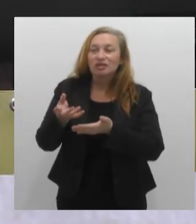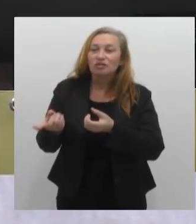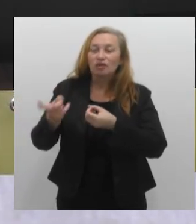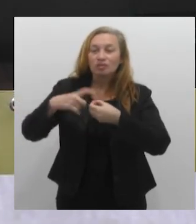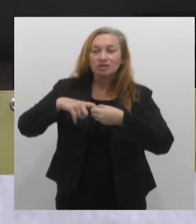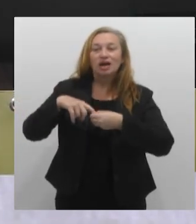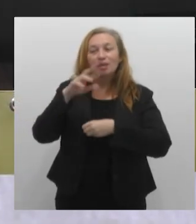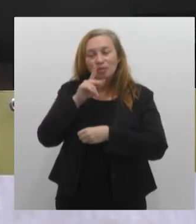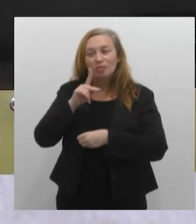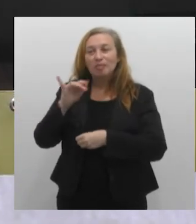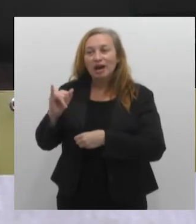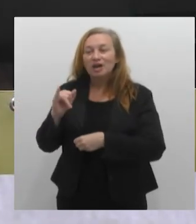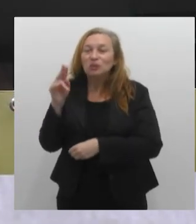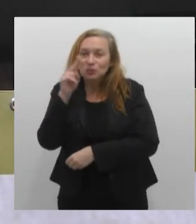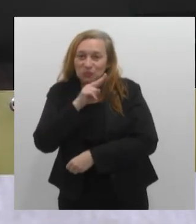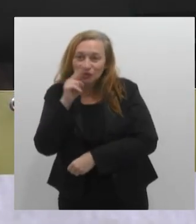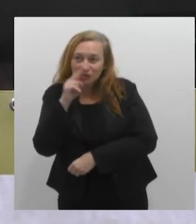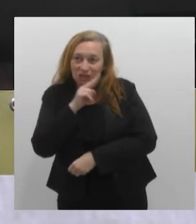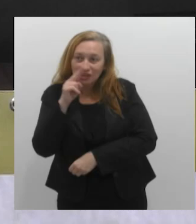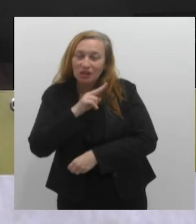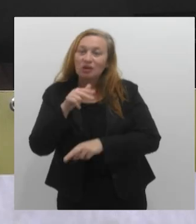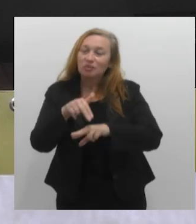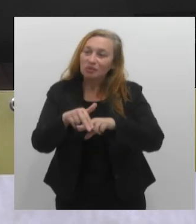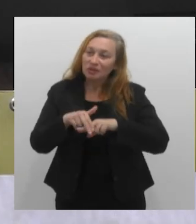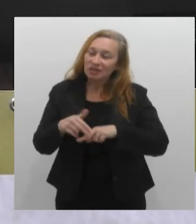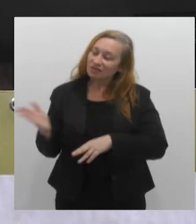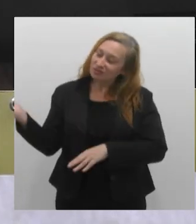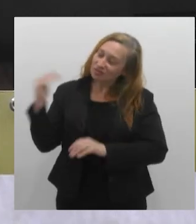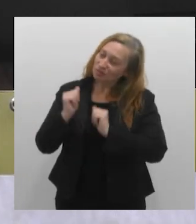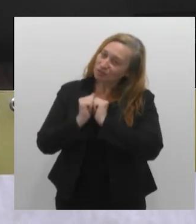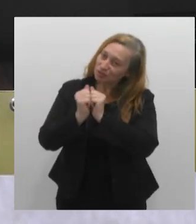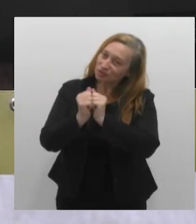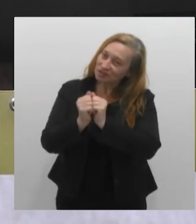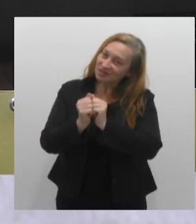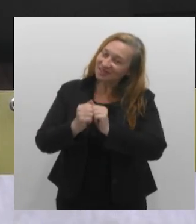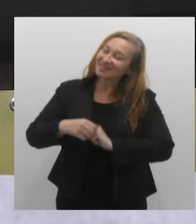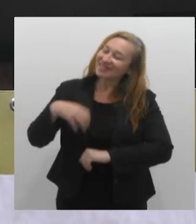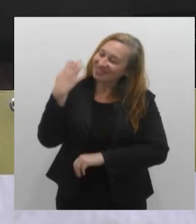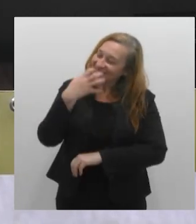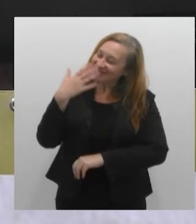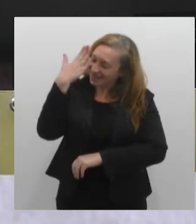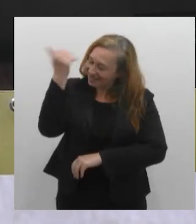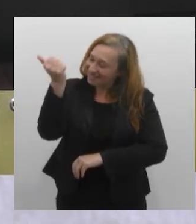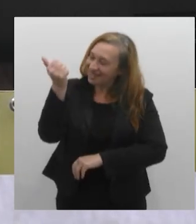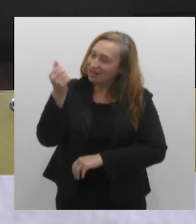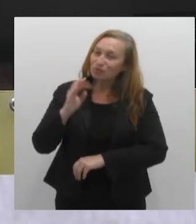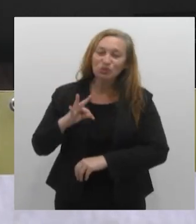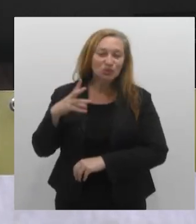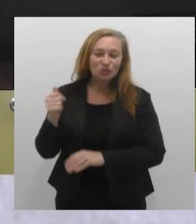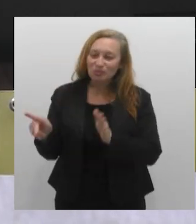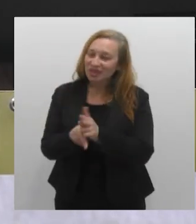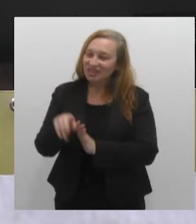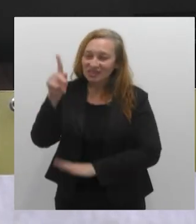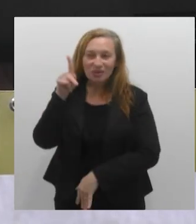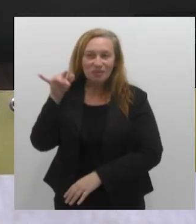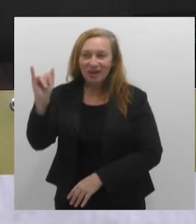do Pai, um retorno urgente. Por isso, vamos juntos, quem sabe canta. Tudo é do Pai. Vamos